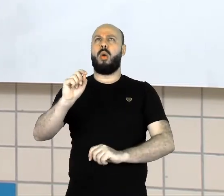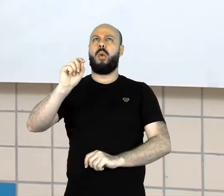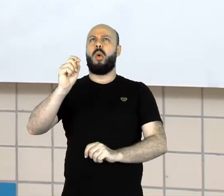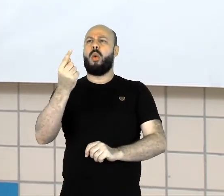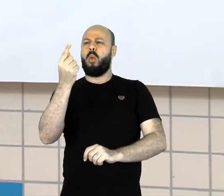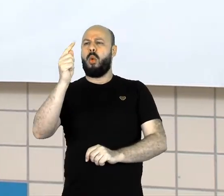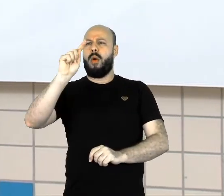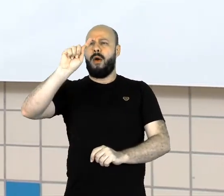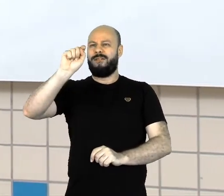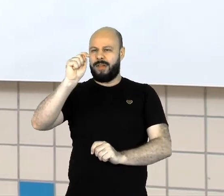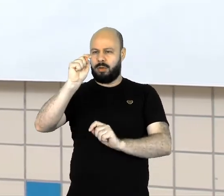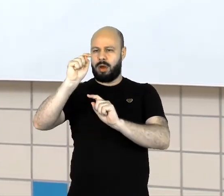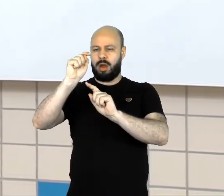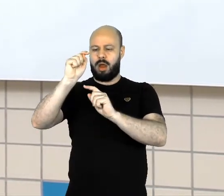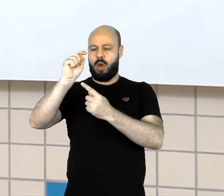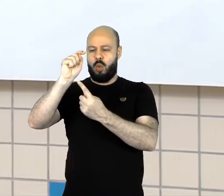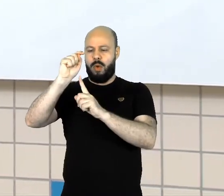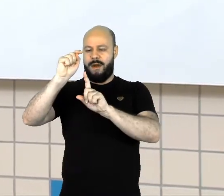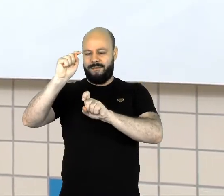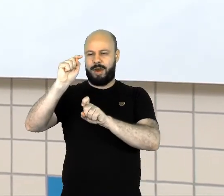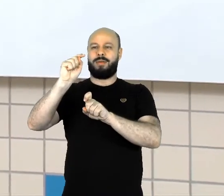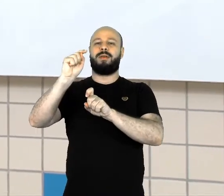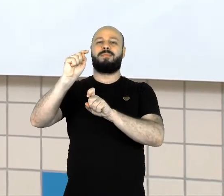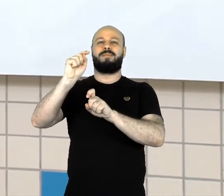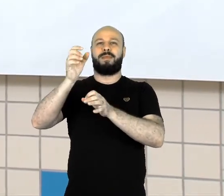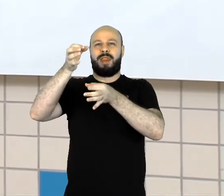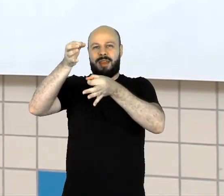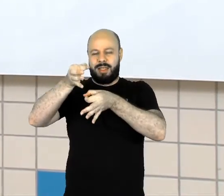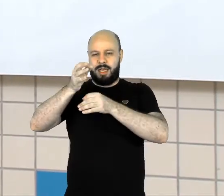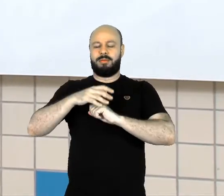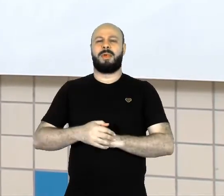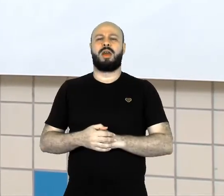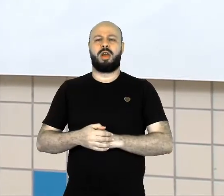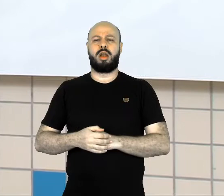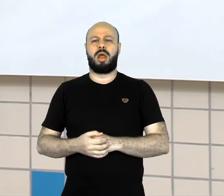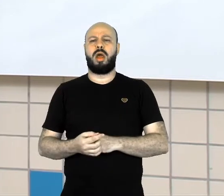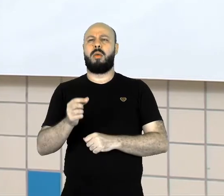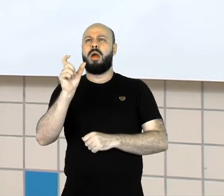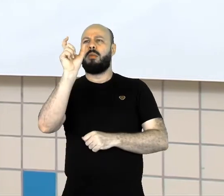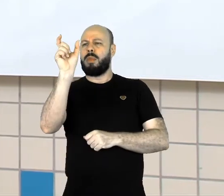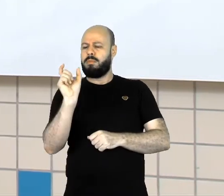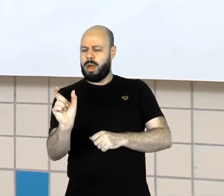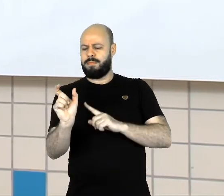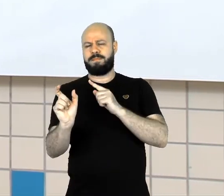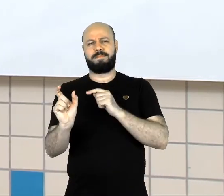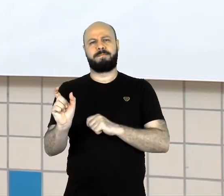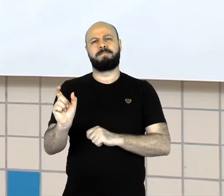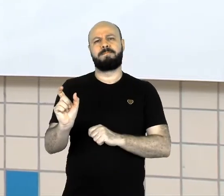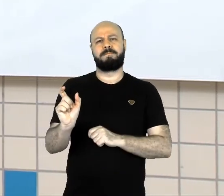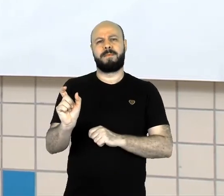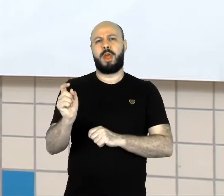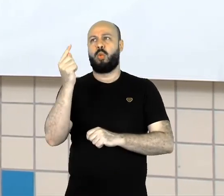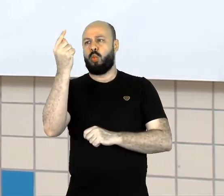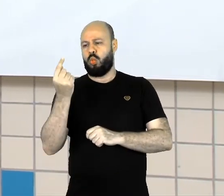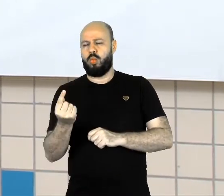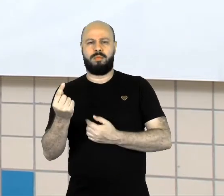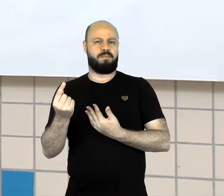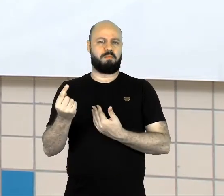1, 230. Colocando um embaixo do outro fica super fácil. Então vamos comparar a parte inteira, o que tem antes da vírgula, ó. 1 e